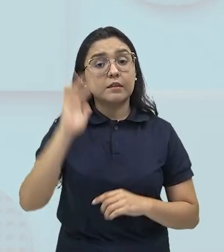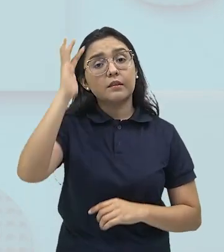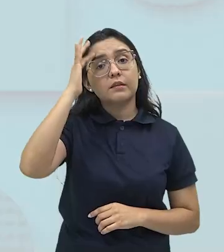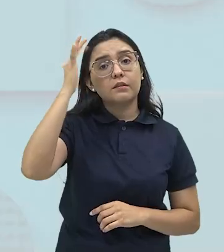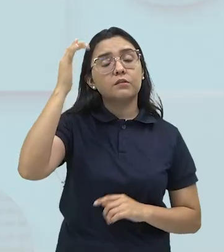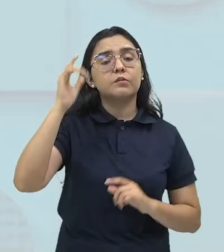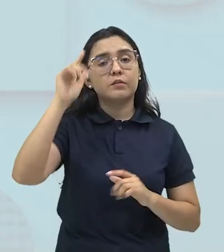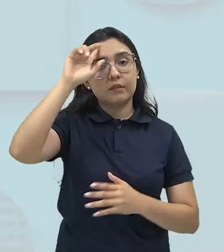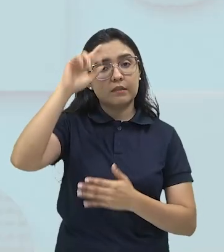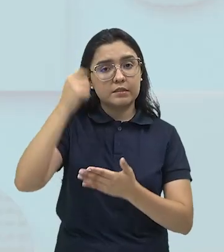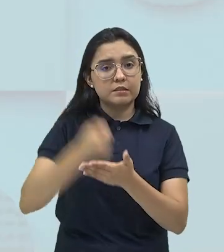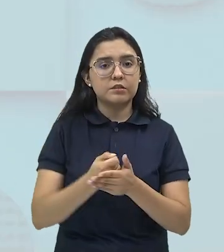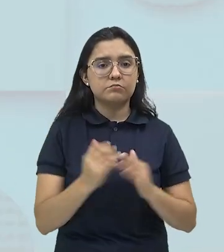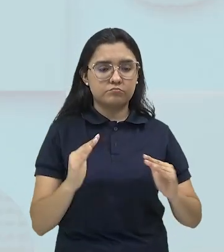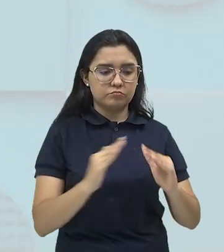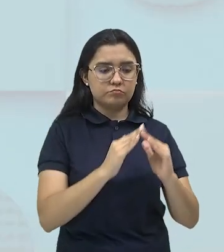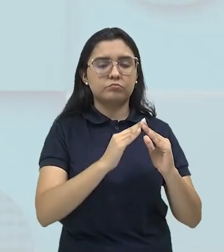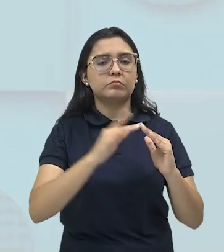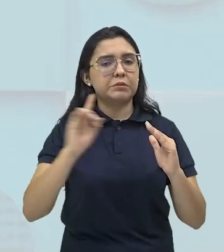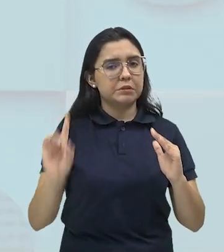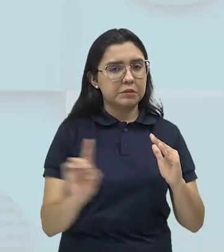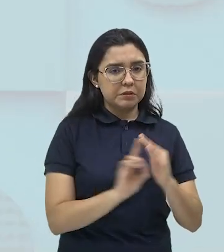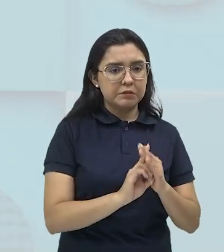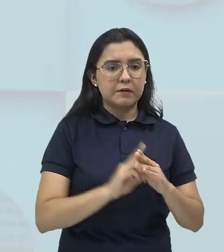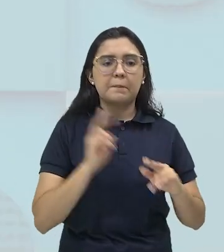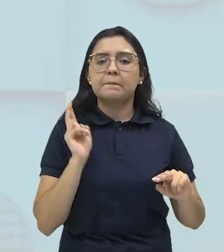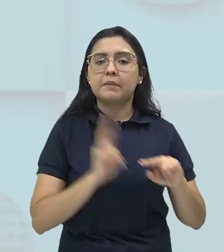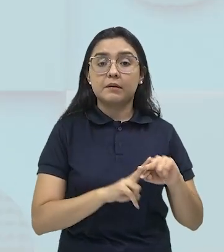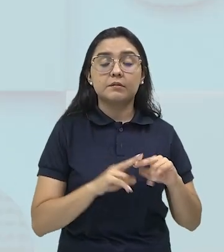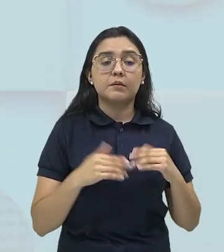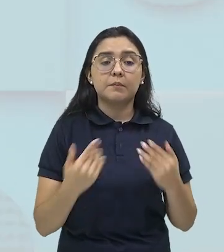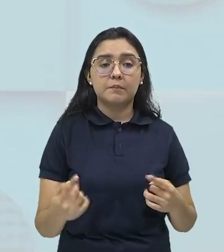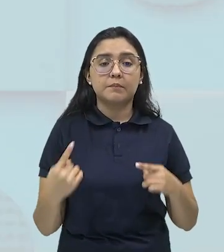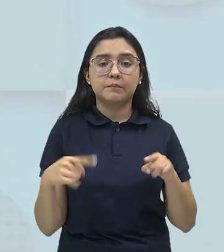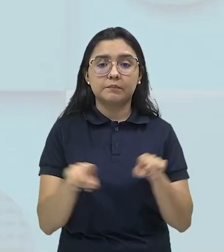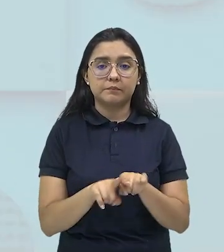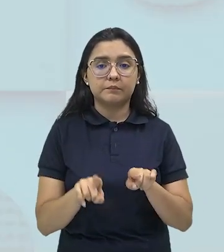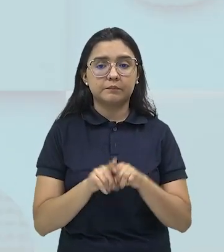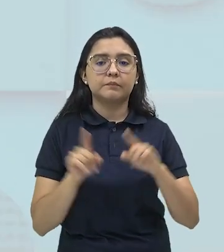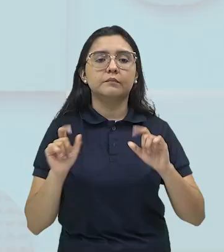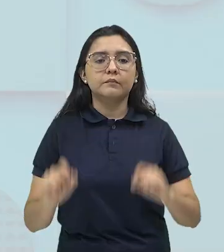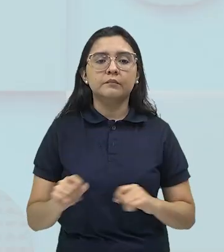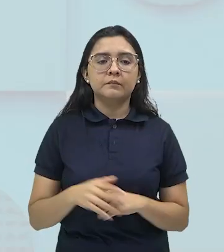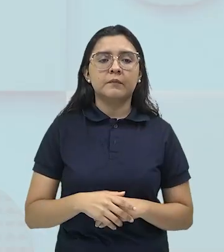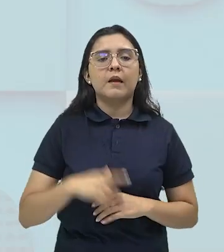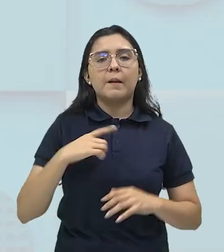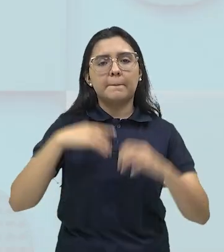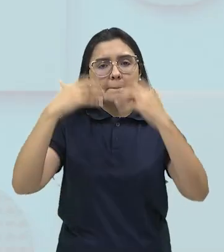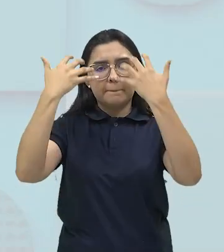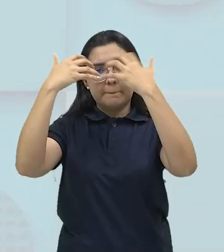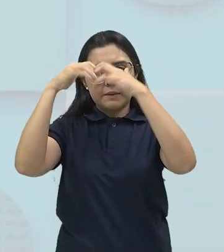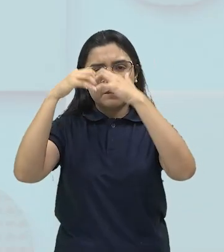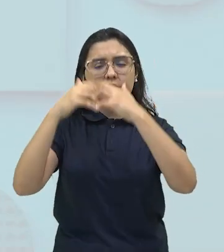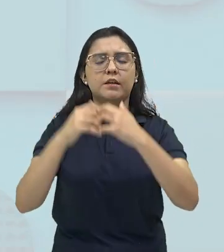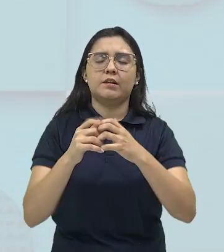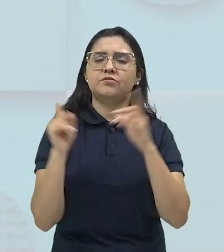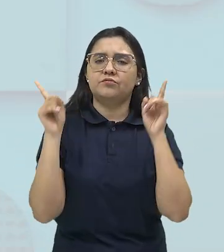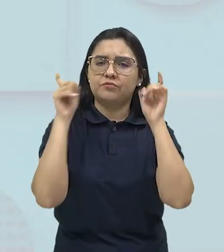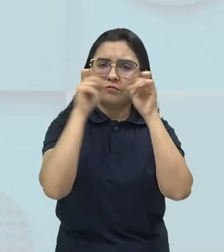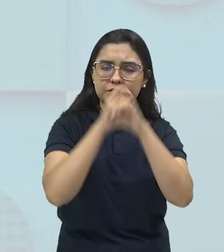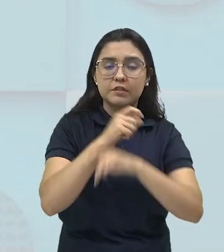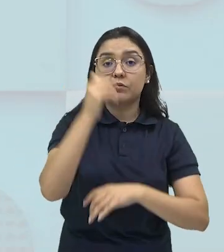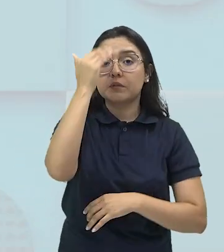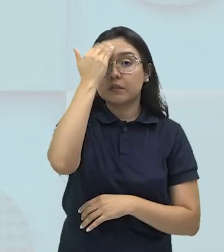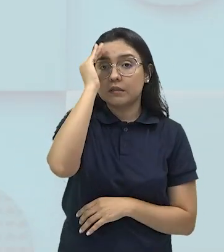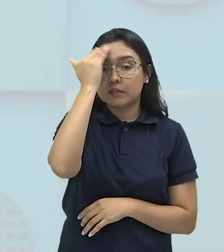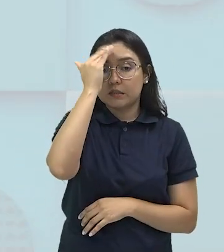sua própria jornada pessoal em direção à loucura e sua realização final de que a mente humana ela é demasiadamente complexa